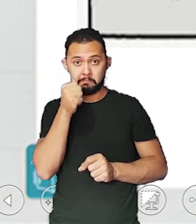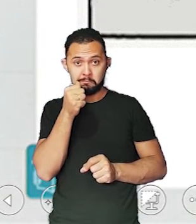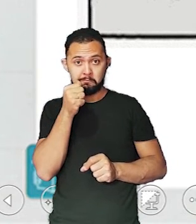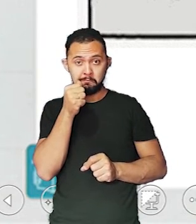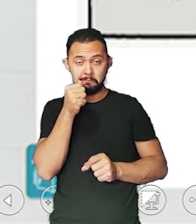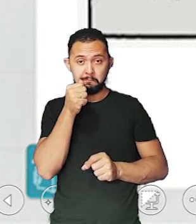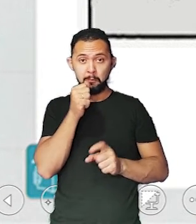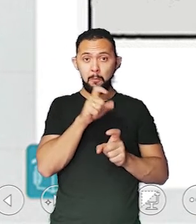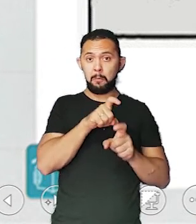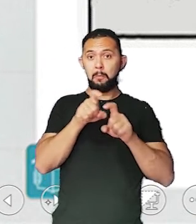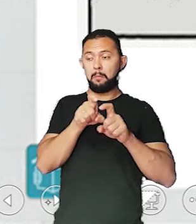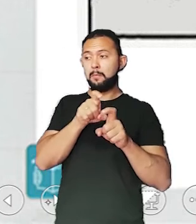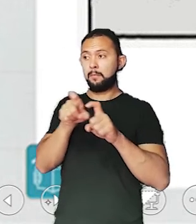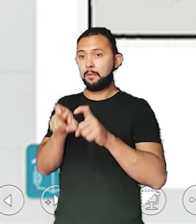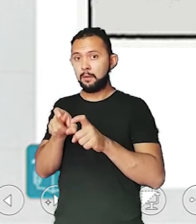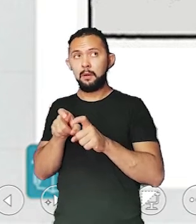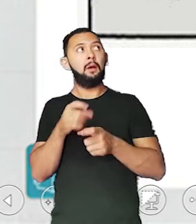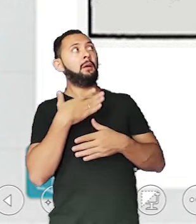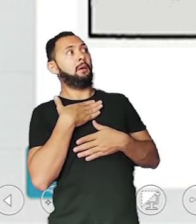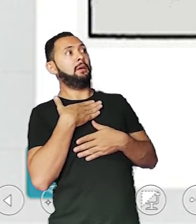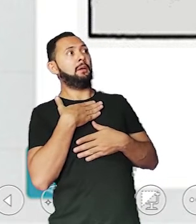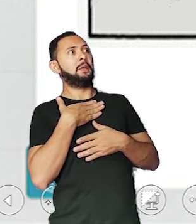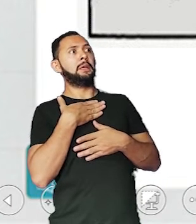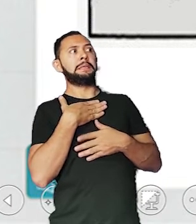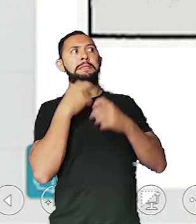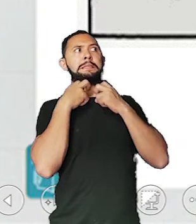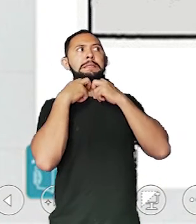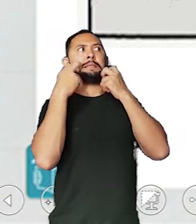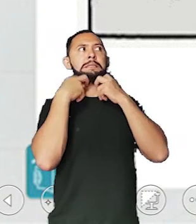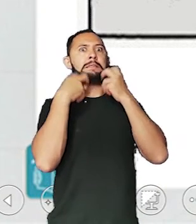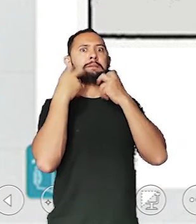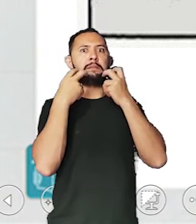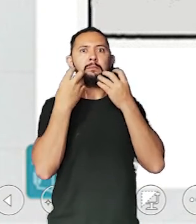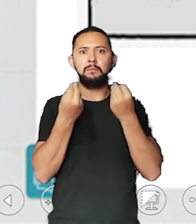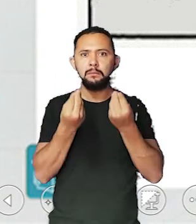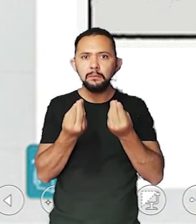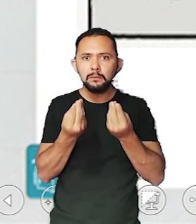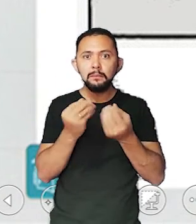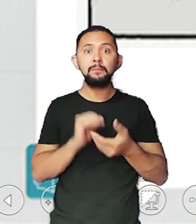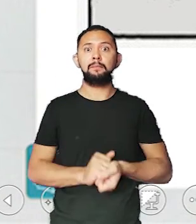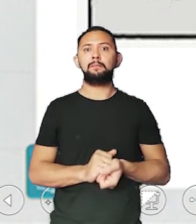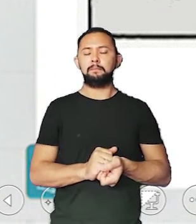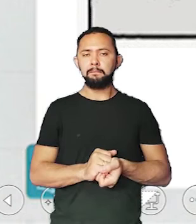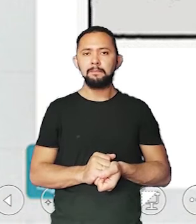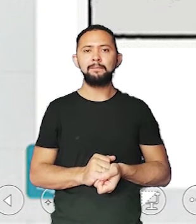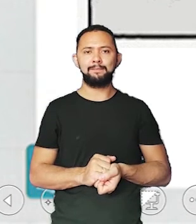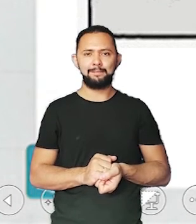algumas porquinhas, né, chegam aí perto dele e ele fala, né, acho que exagerei, né? Então, ele coachou tão forte, né, que terminou chamando a atenção